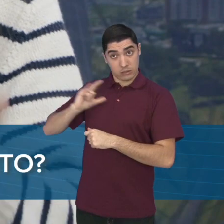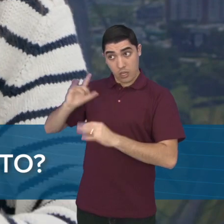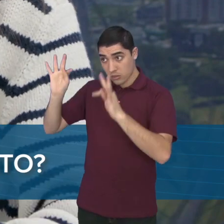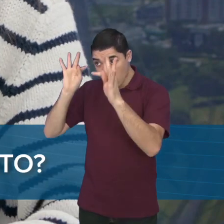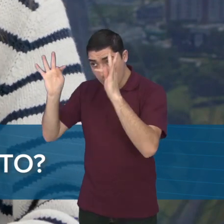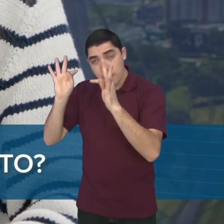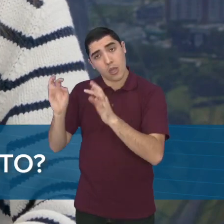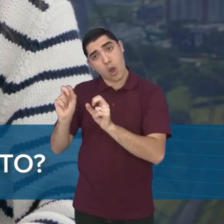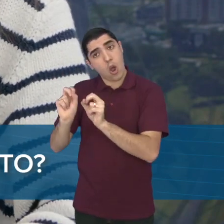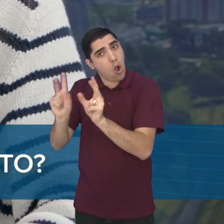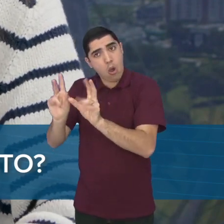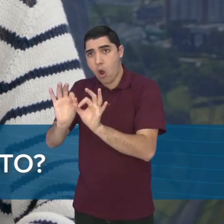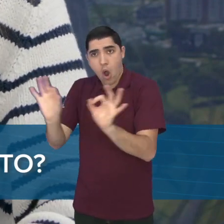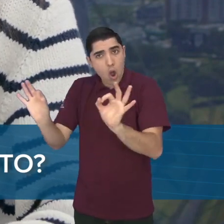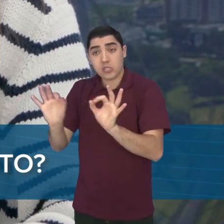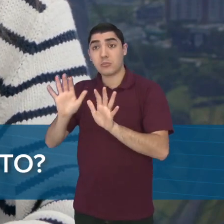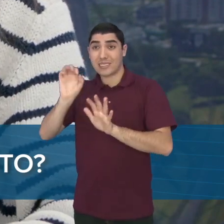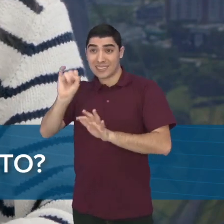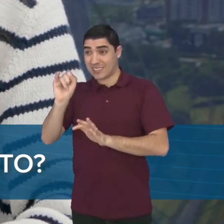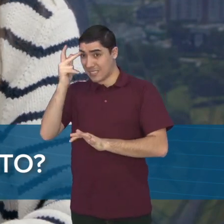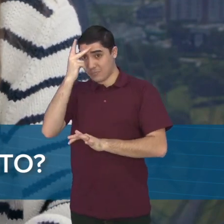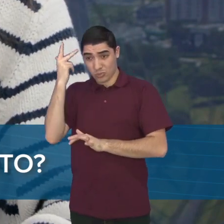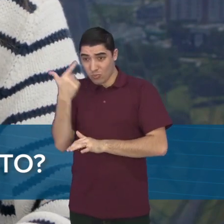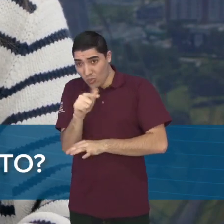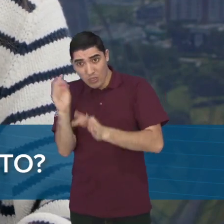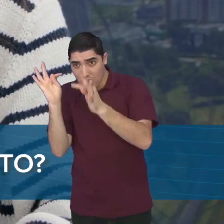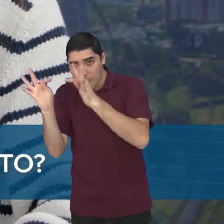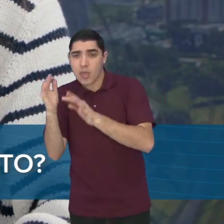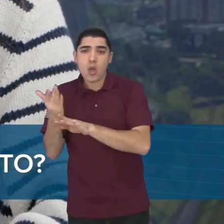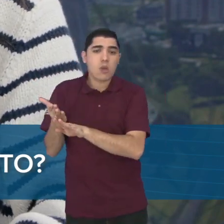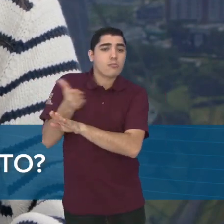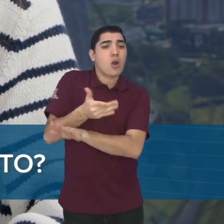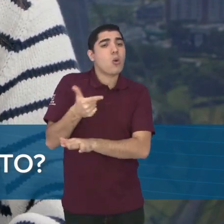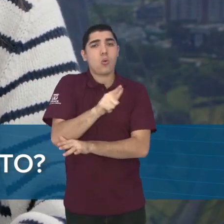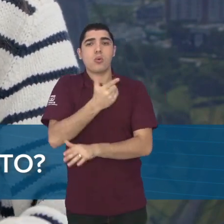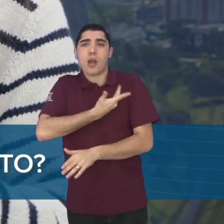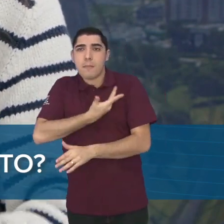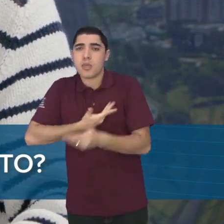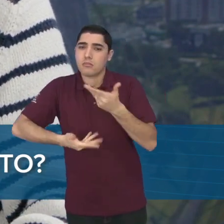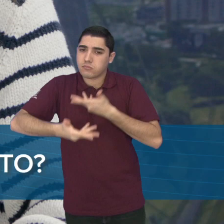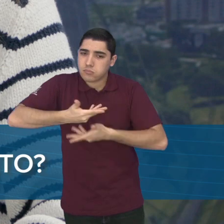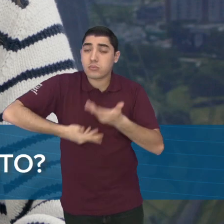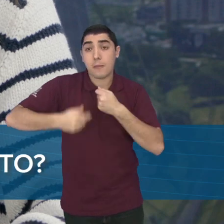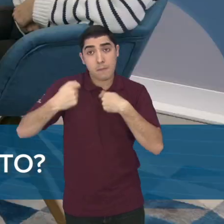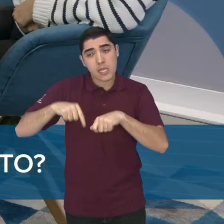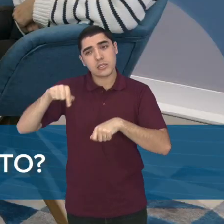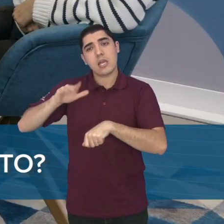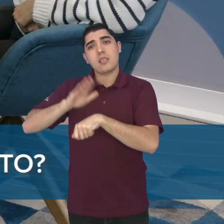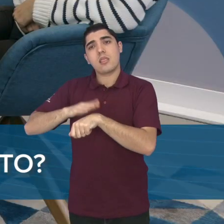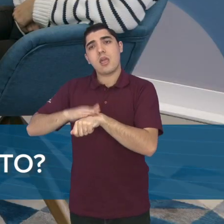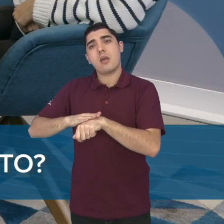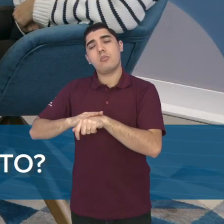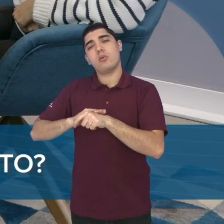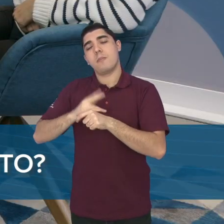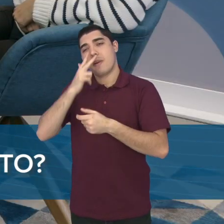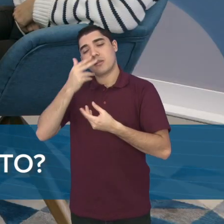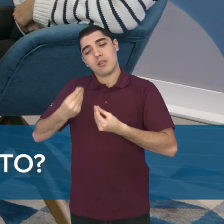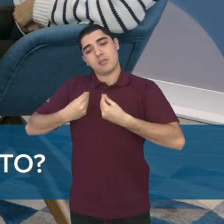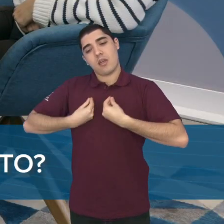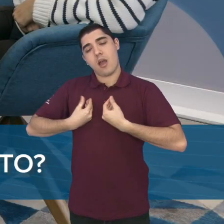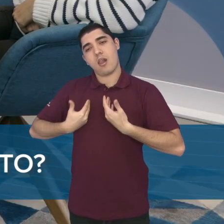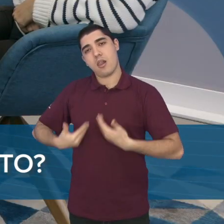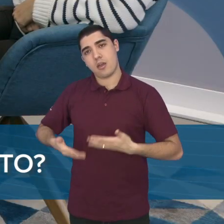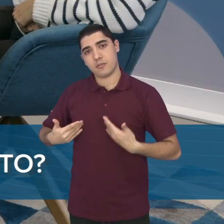mas se não tiver, que a pessoa consiga fazer isso sozinha, já é um caminho, né? Acho que isso é importante, mas ter esse momento. Então, quando a gente